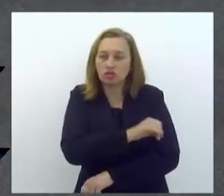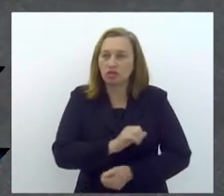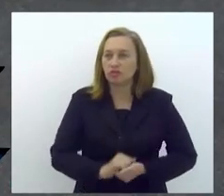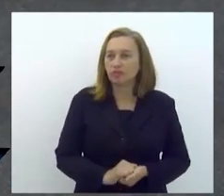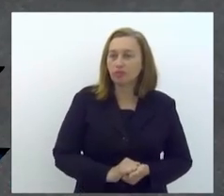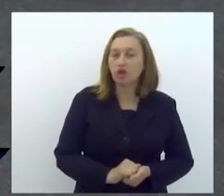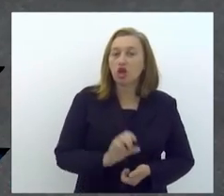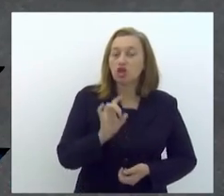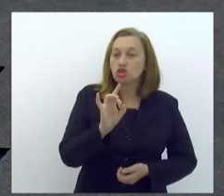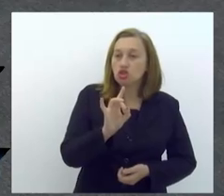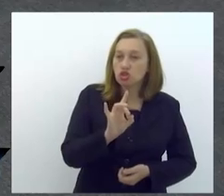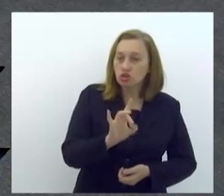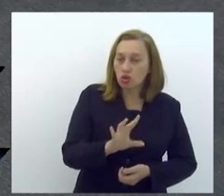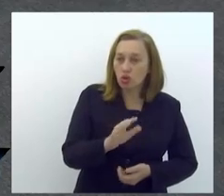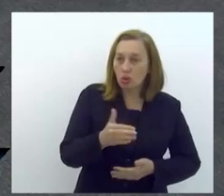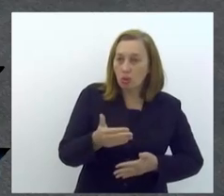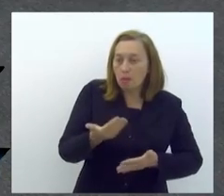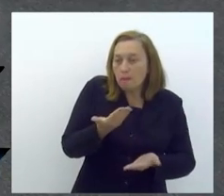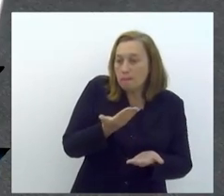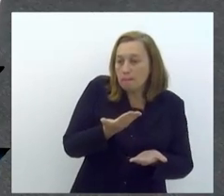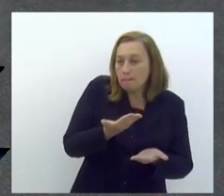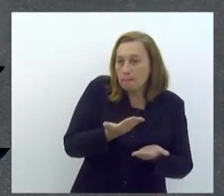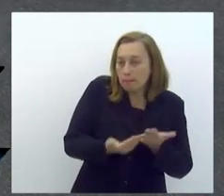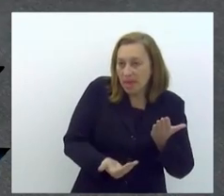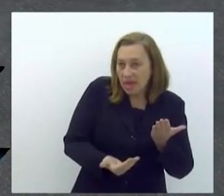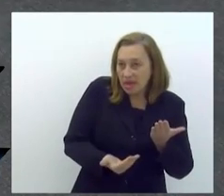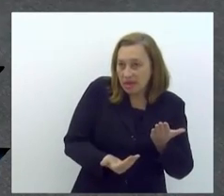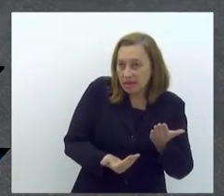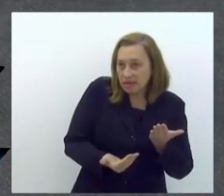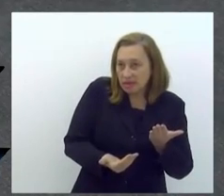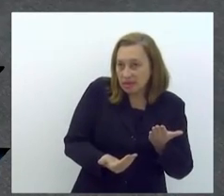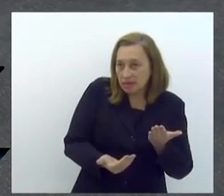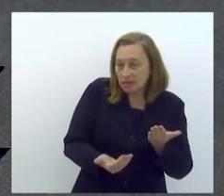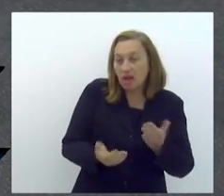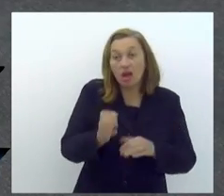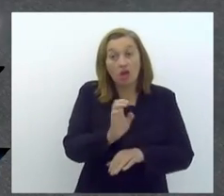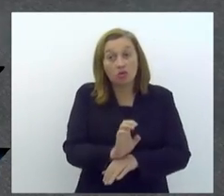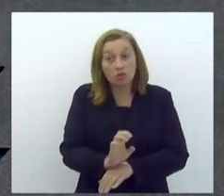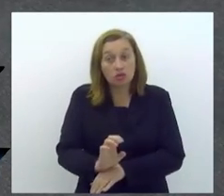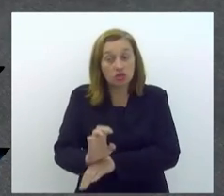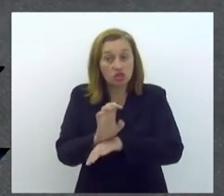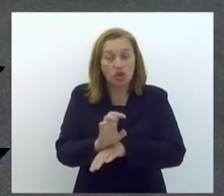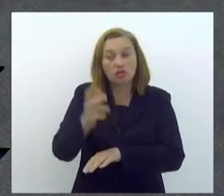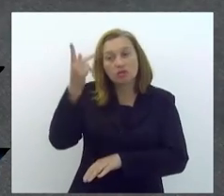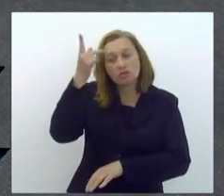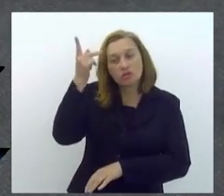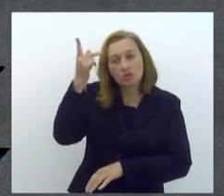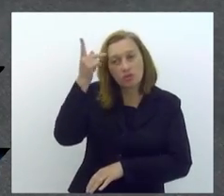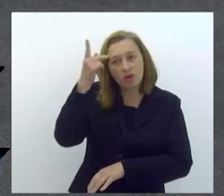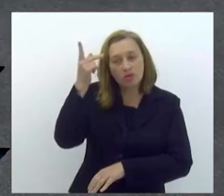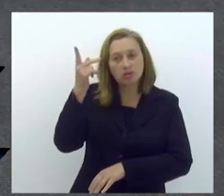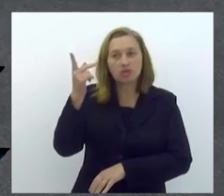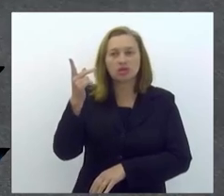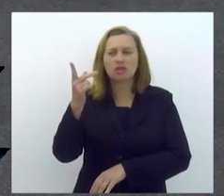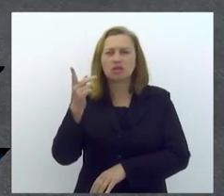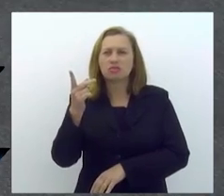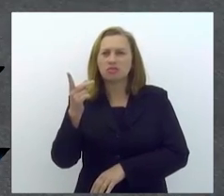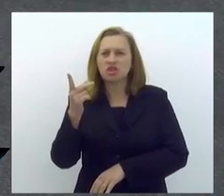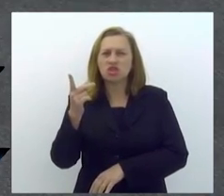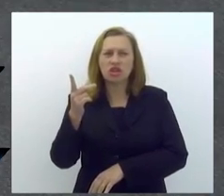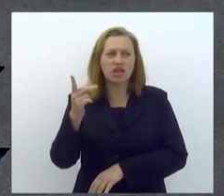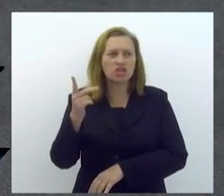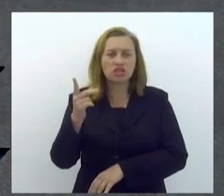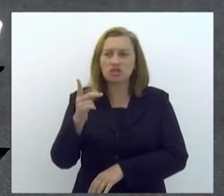Janeiro só fica atrás dos dados relativos aos Estados de São Paulo e Minas Gerais e